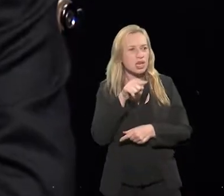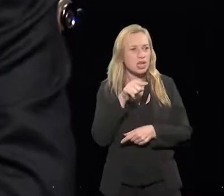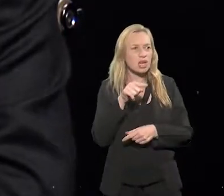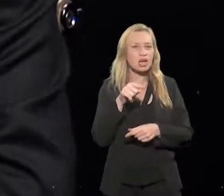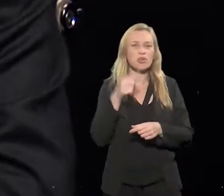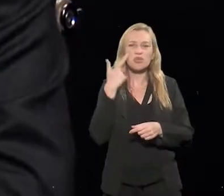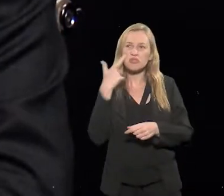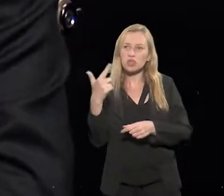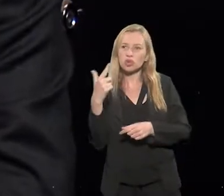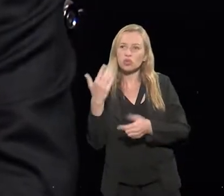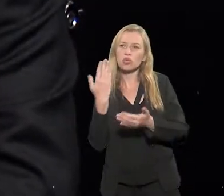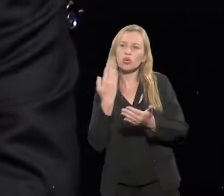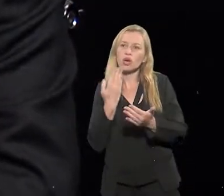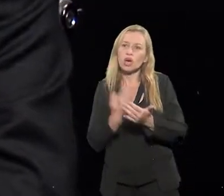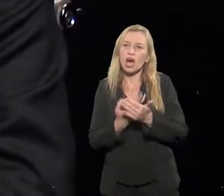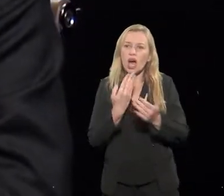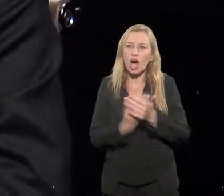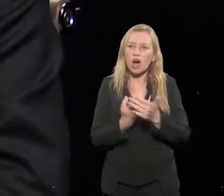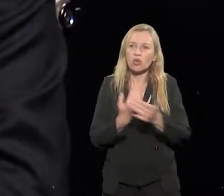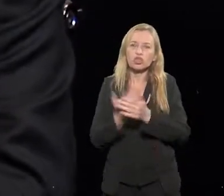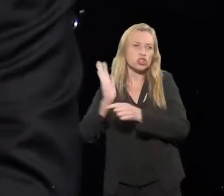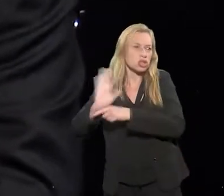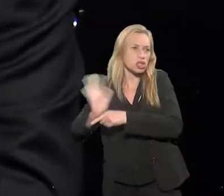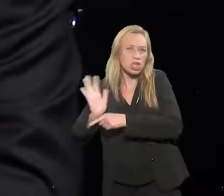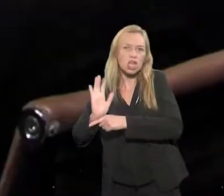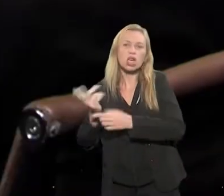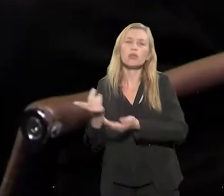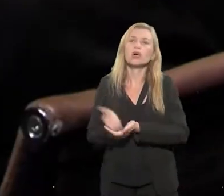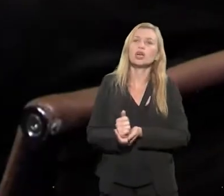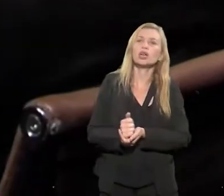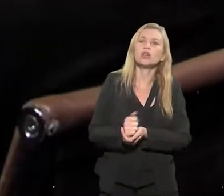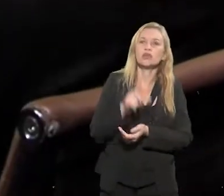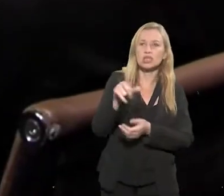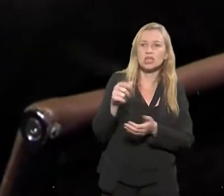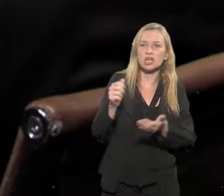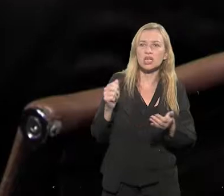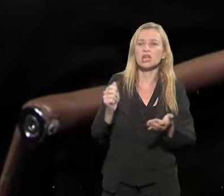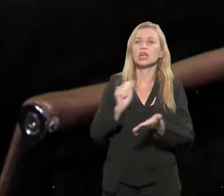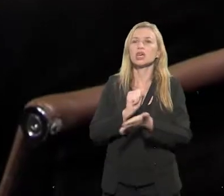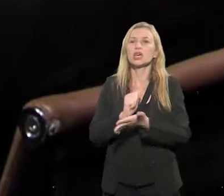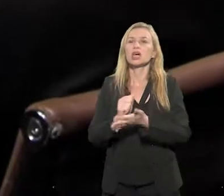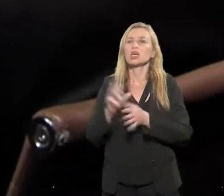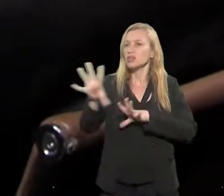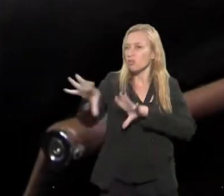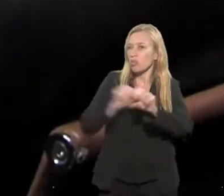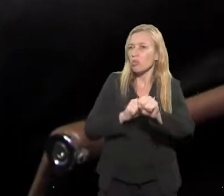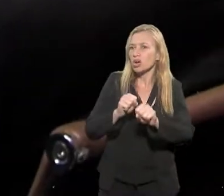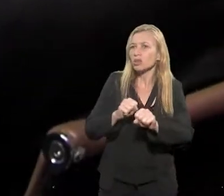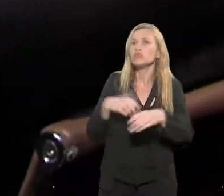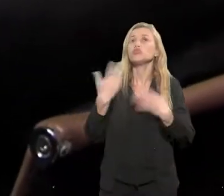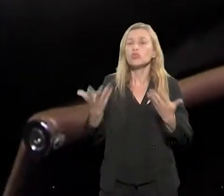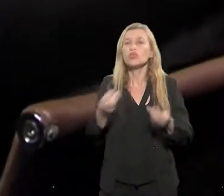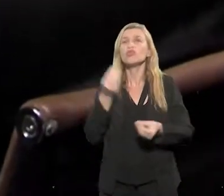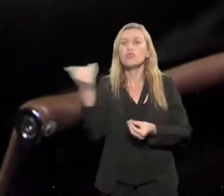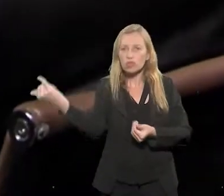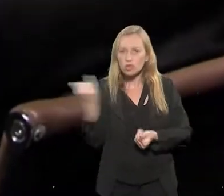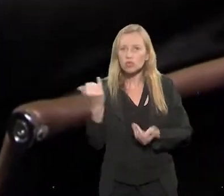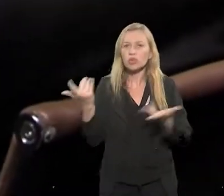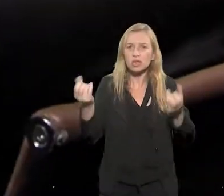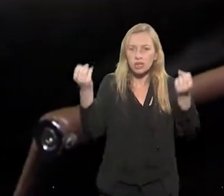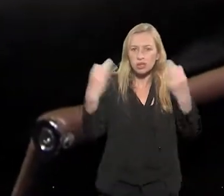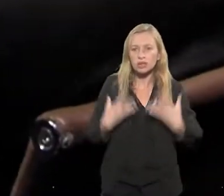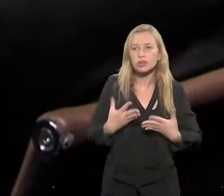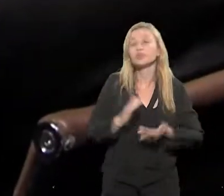acaba assistindo a aulas de cinema, acaba se matriculando, se formando. Fala pra gente sobre isso.